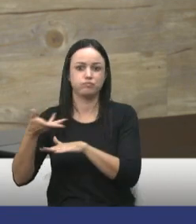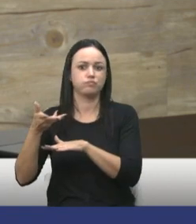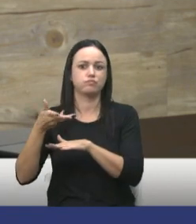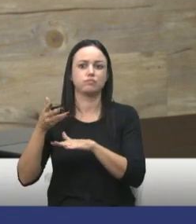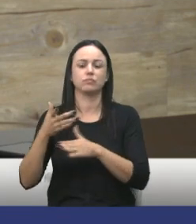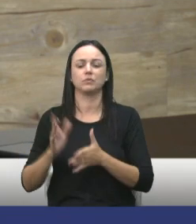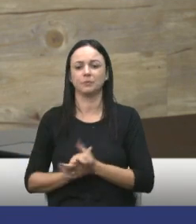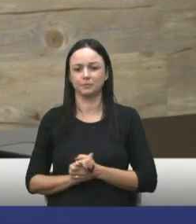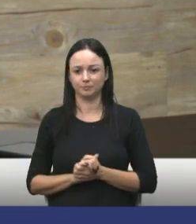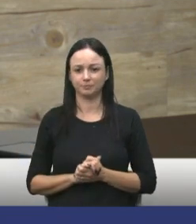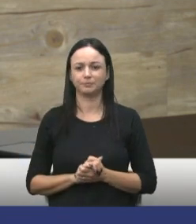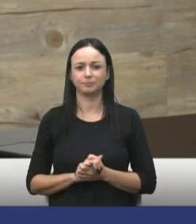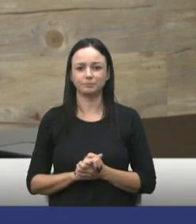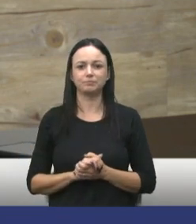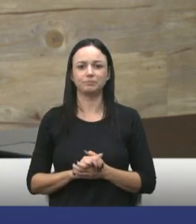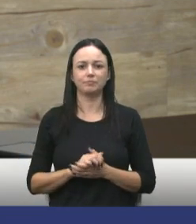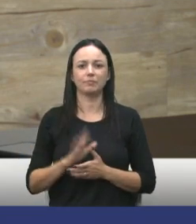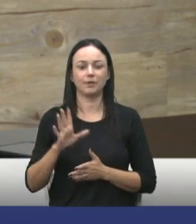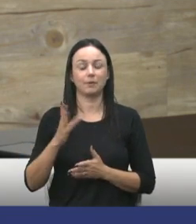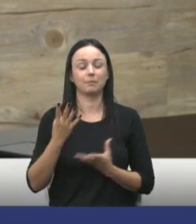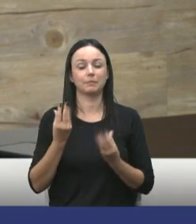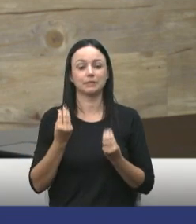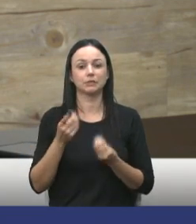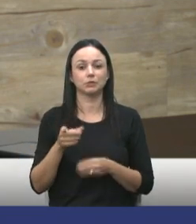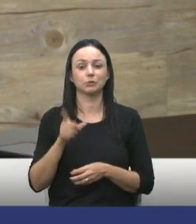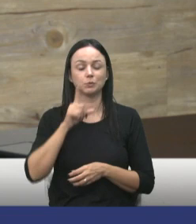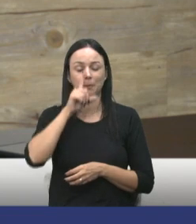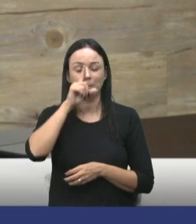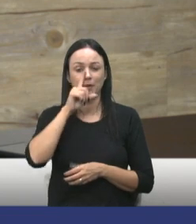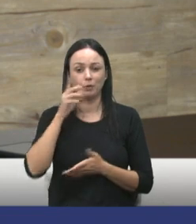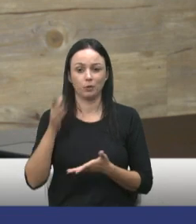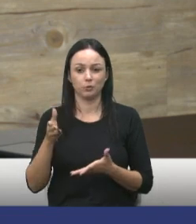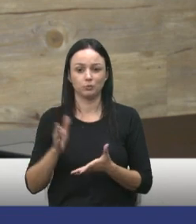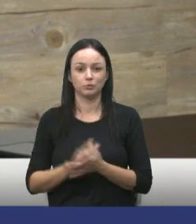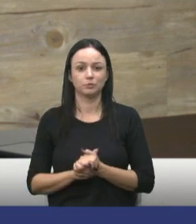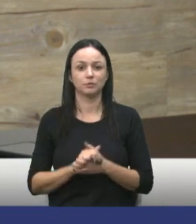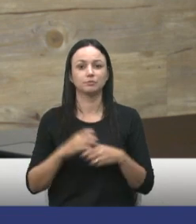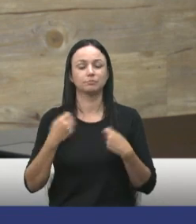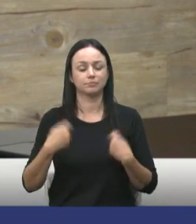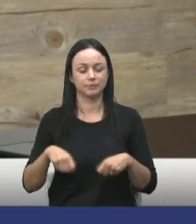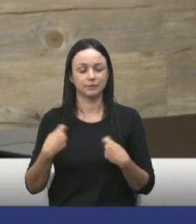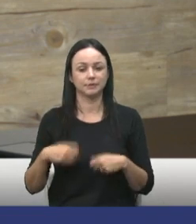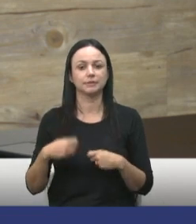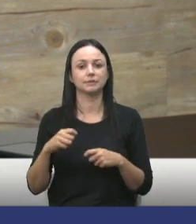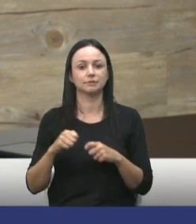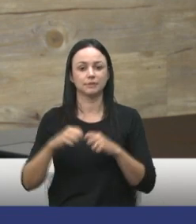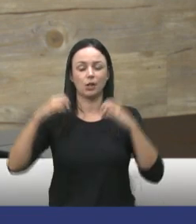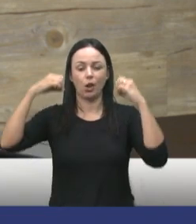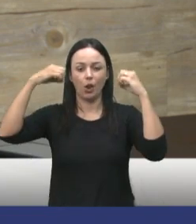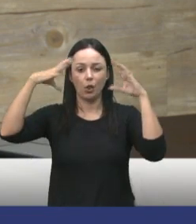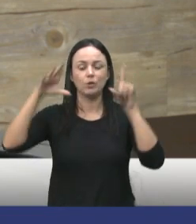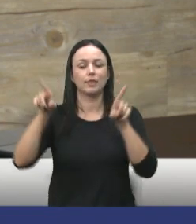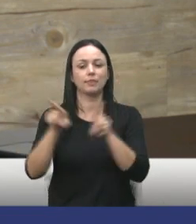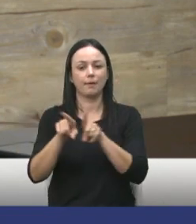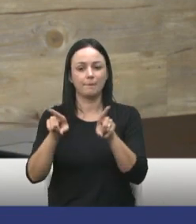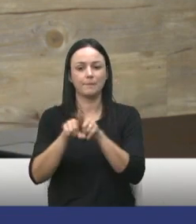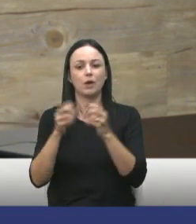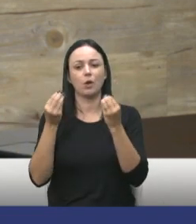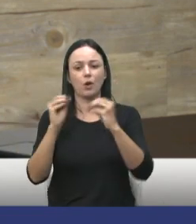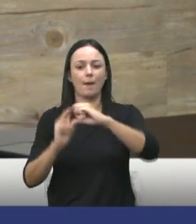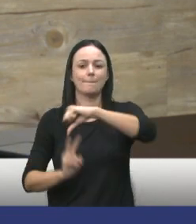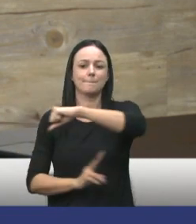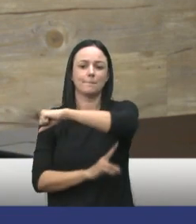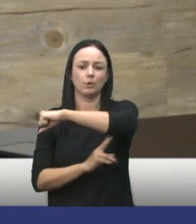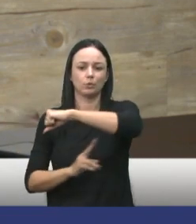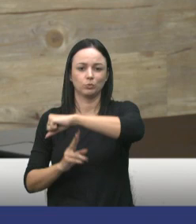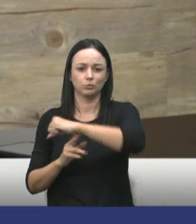andando em alta velocidade, e acaba sendo bem perigoso ali. Precisa realmente, e a iluminação da ponte também